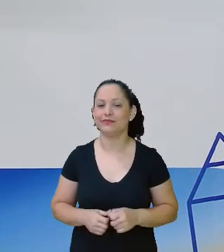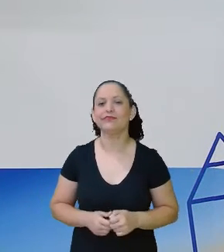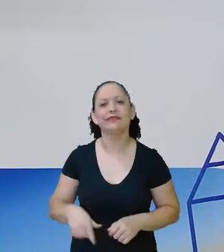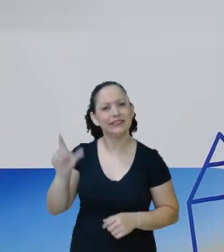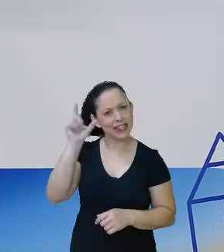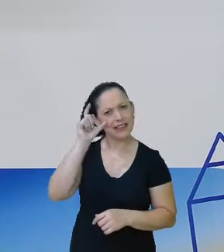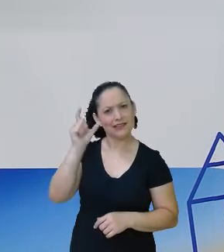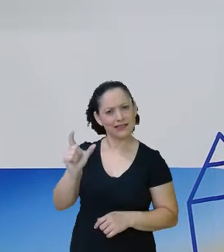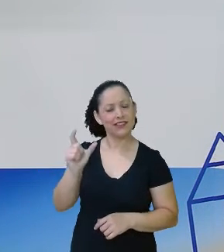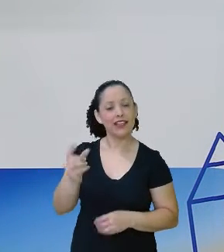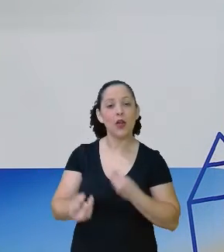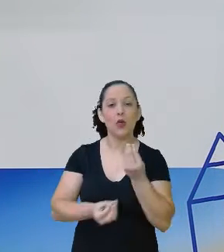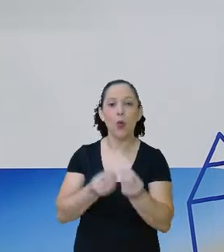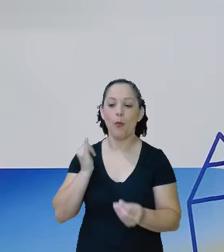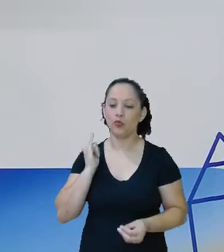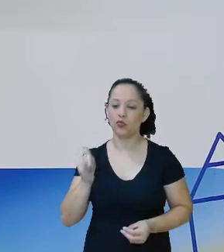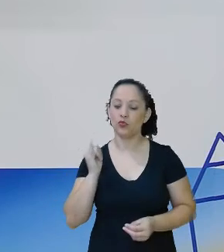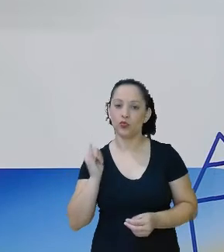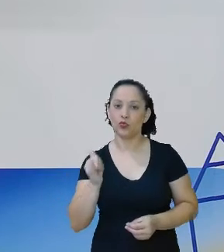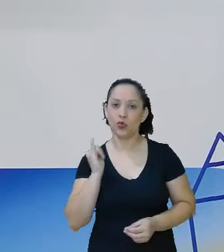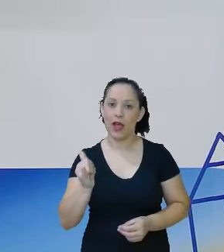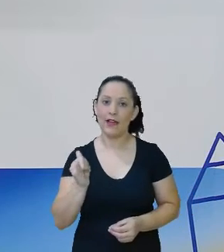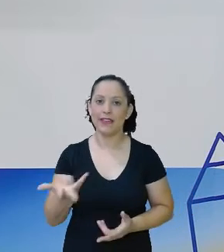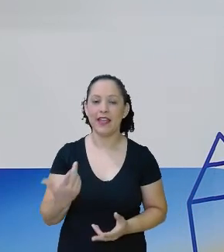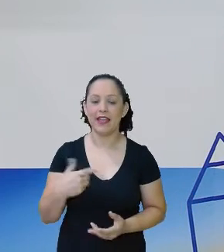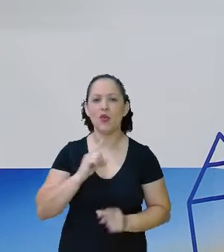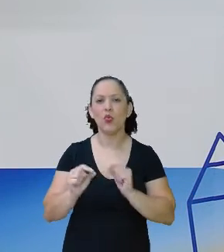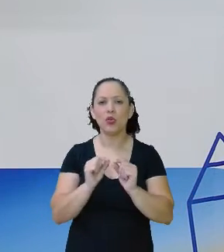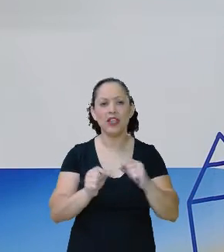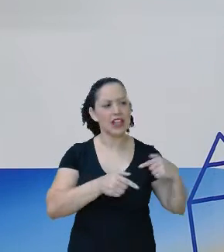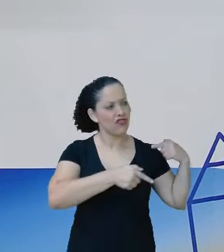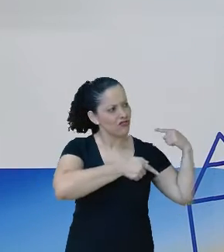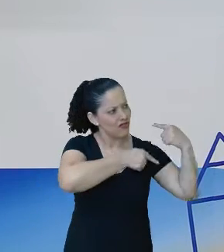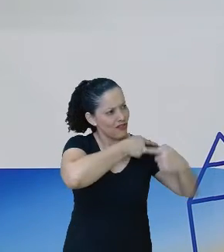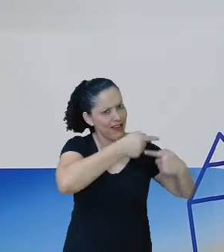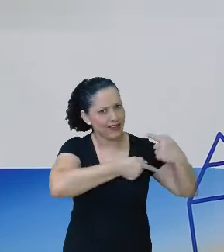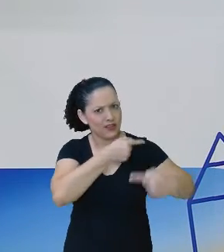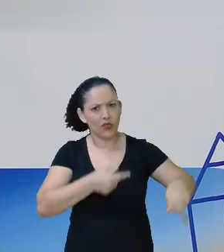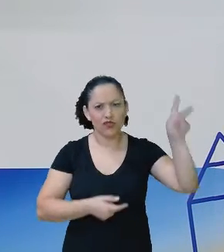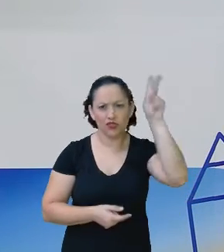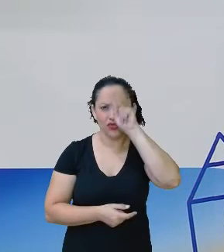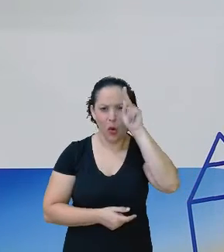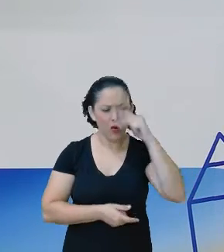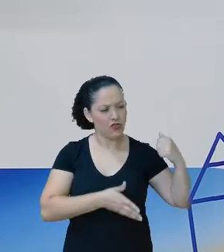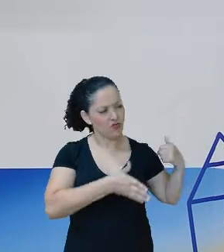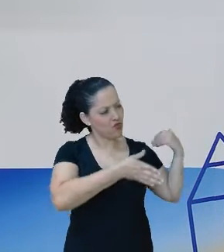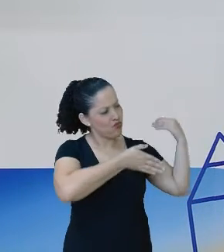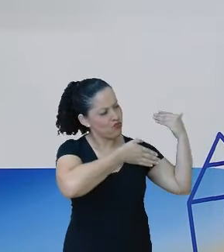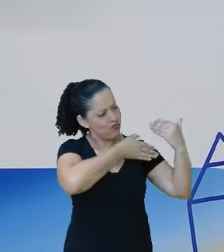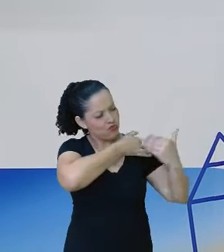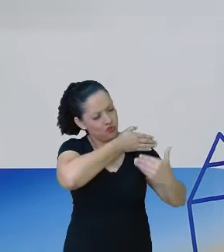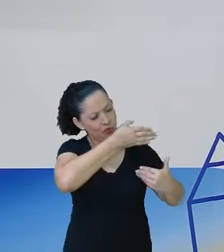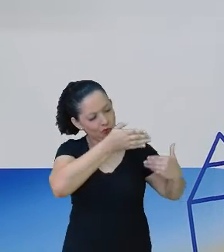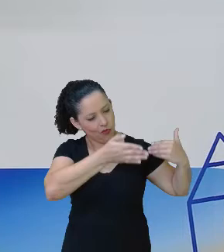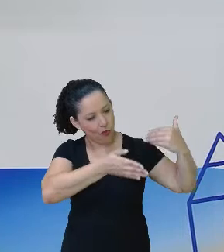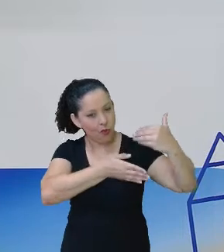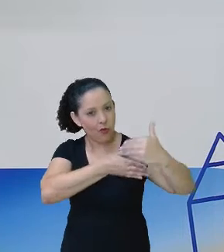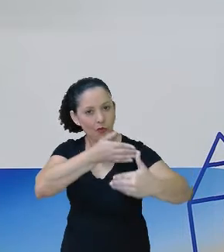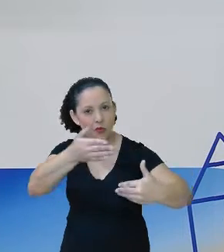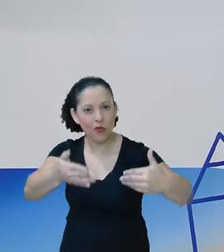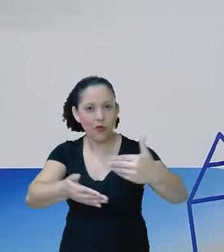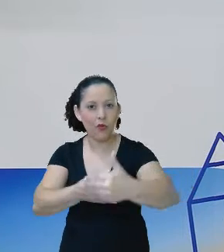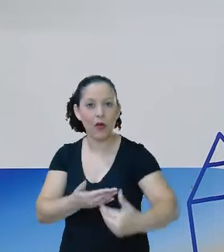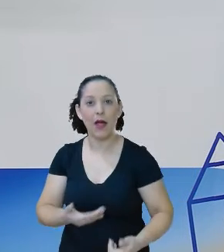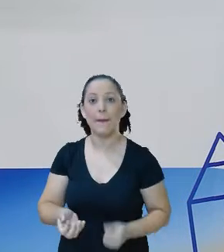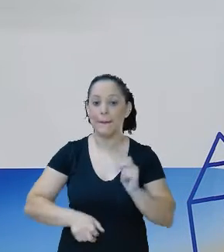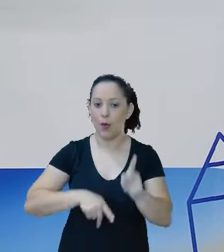contos, eles foram passados de pai para filho, de geração para geração, nós vimos aqui que passaram por vários povos